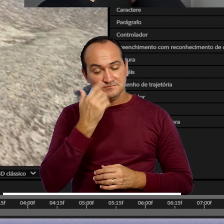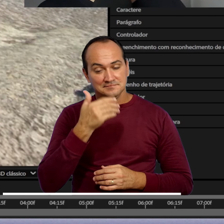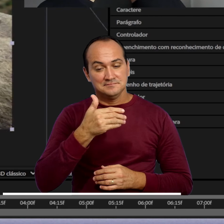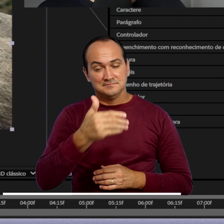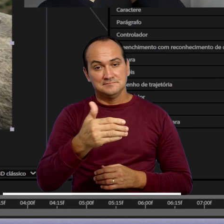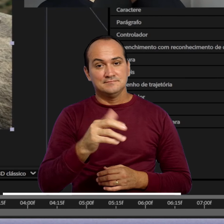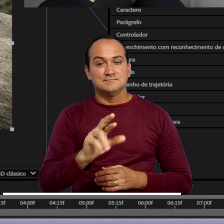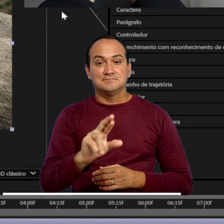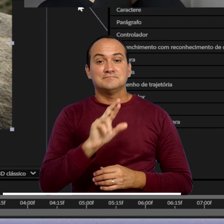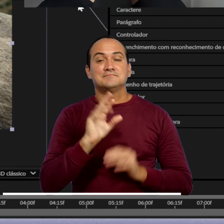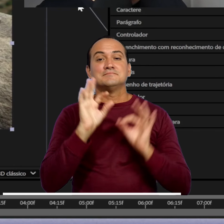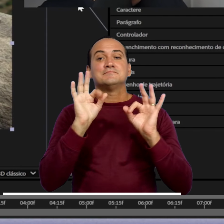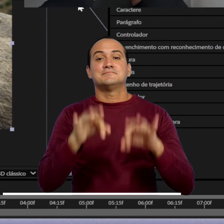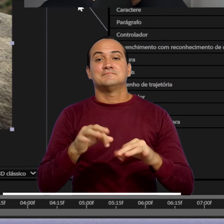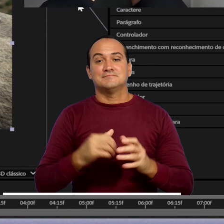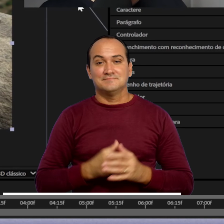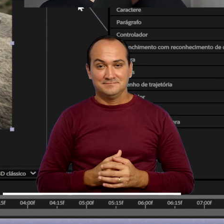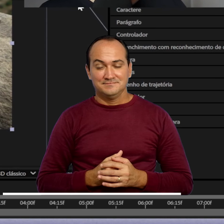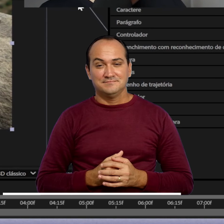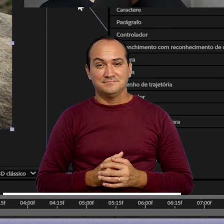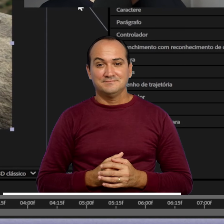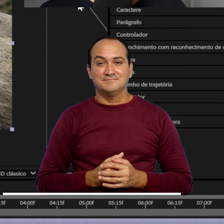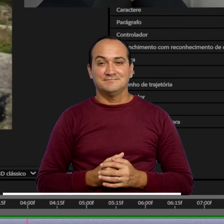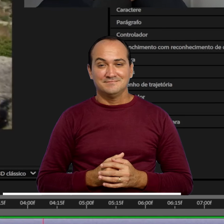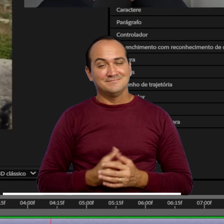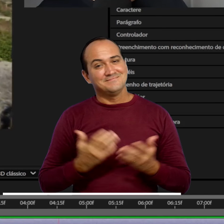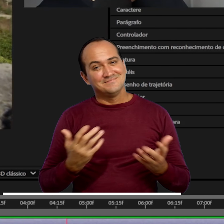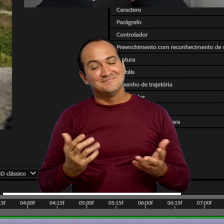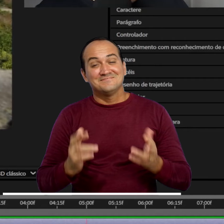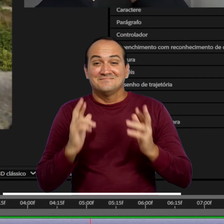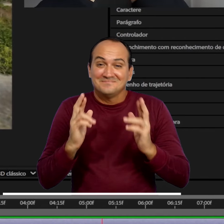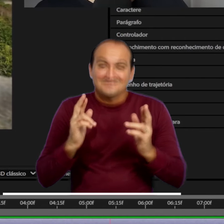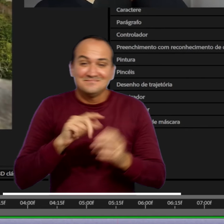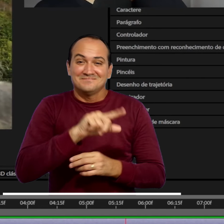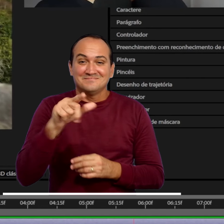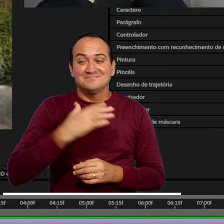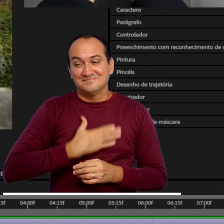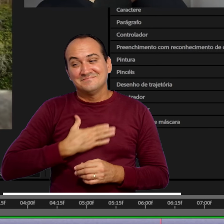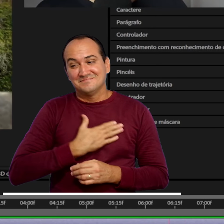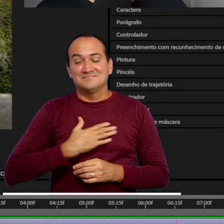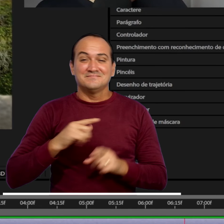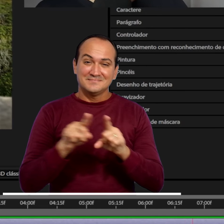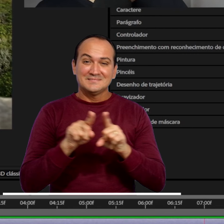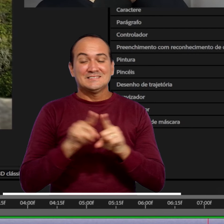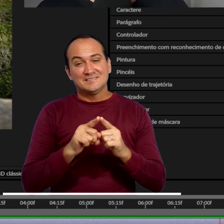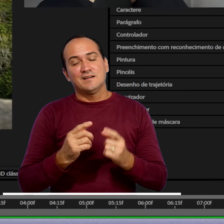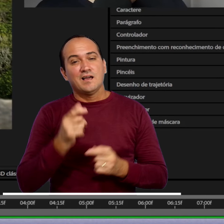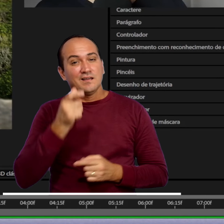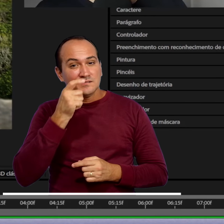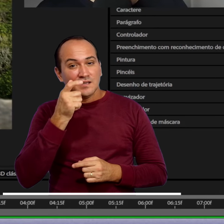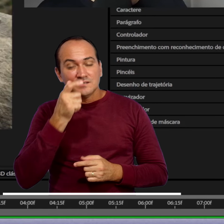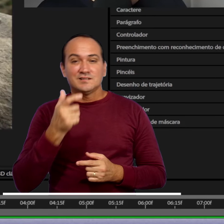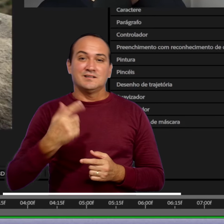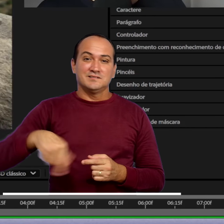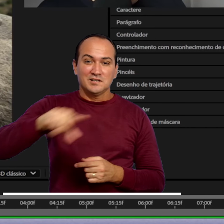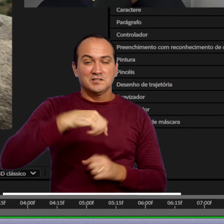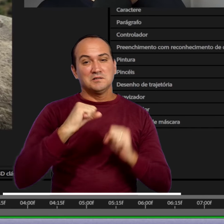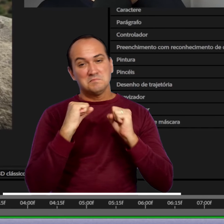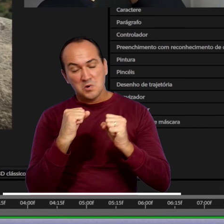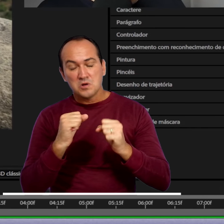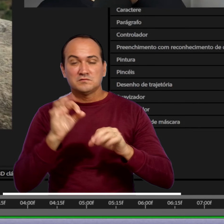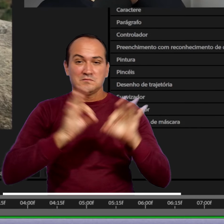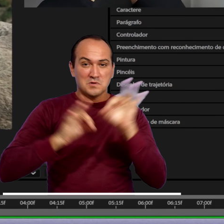Então vamos ver aqui nosso resultado final. Então é isso, pessoal, espero que vocês tenham gostado, certo? Como vocês viram, uma técnica bem